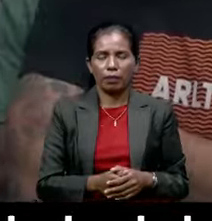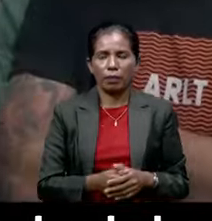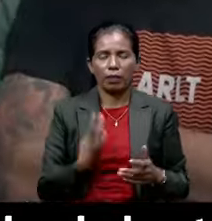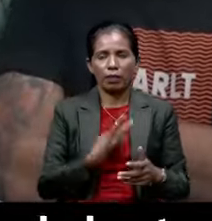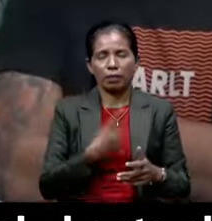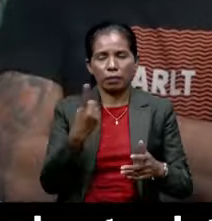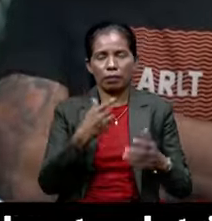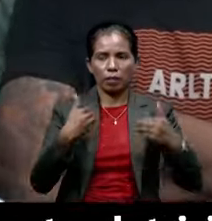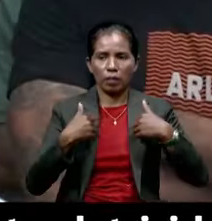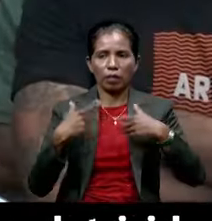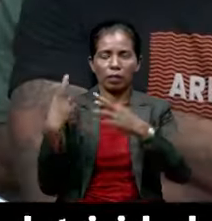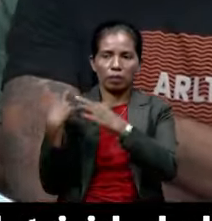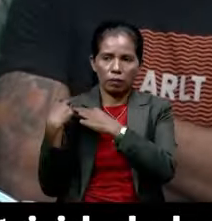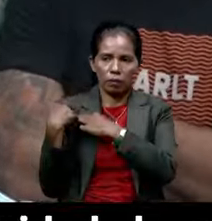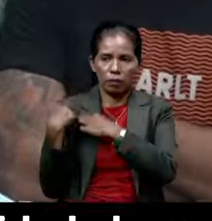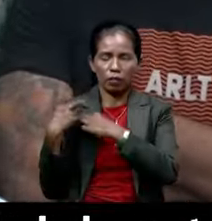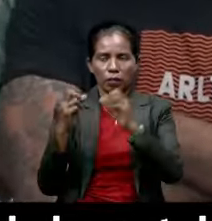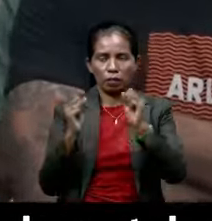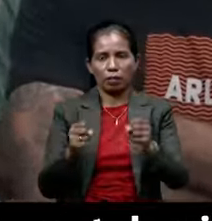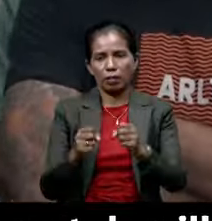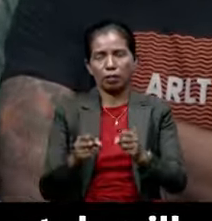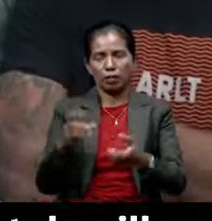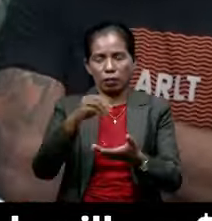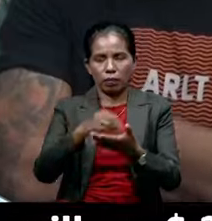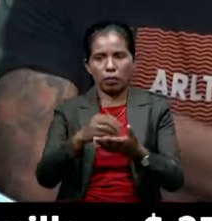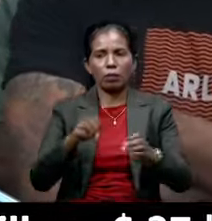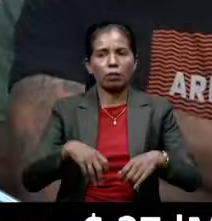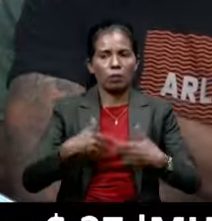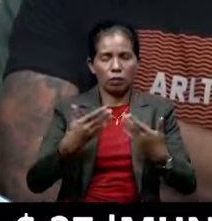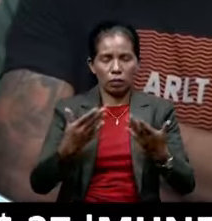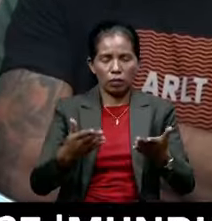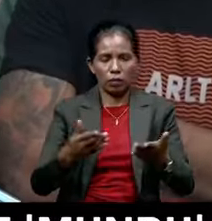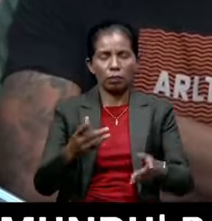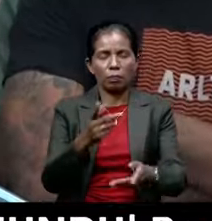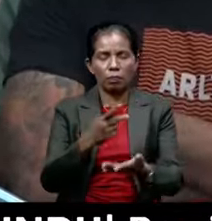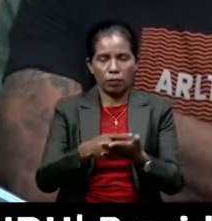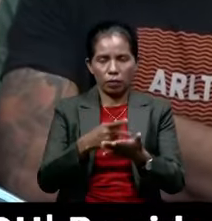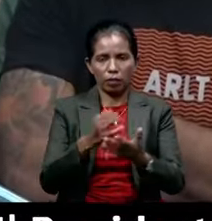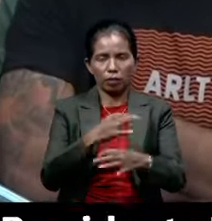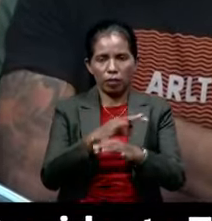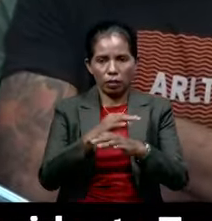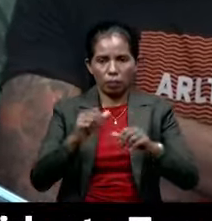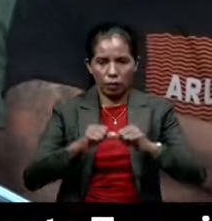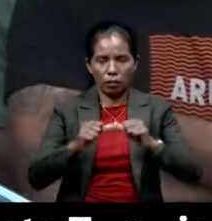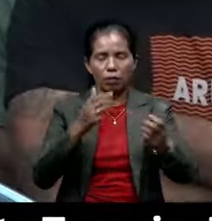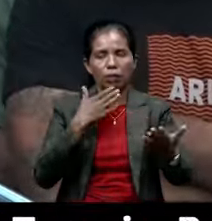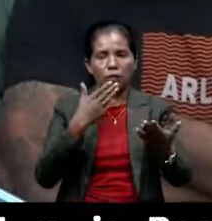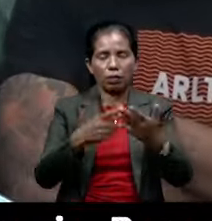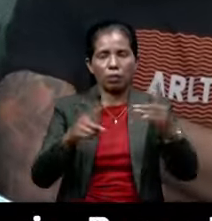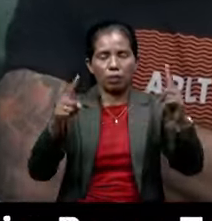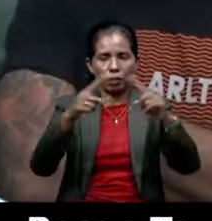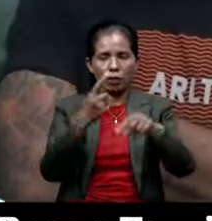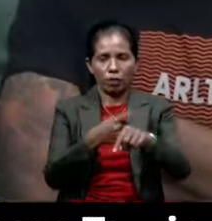nafati nga responsibilidade para tibele asigura o insama proyekto rehabilitasyon nga bele lao o toin ninia